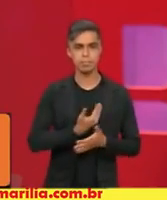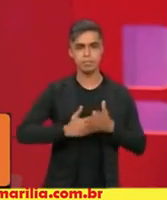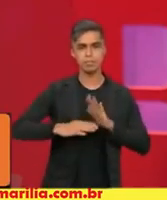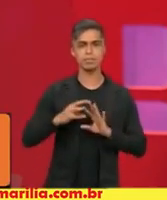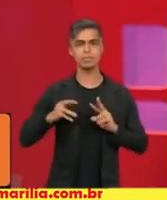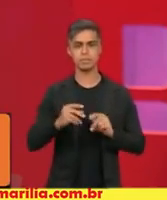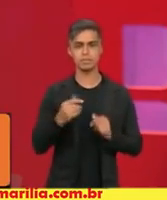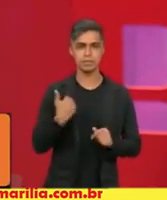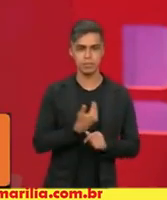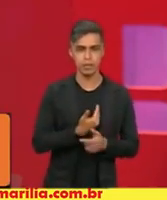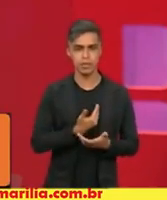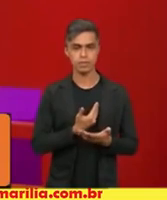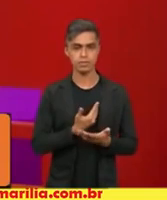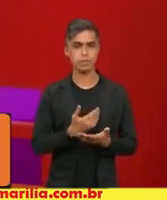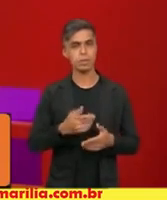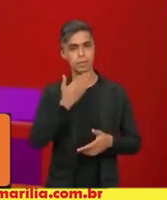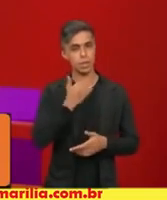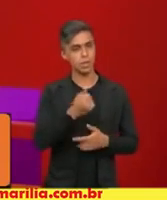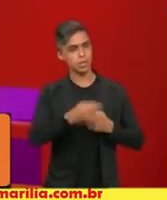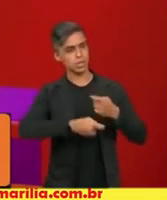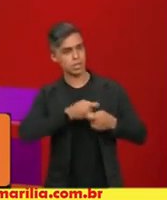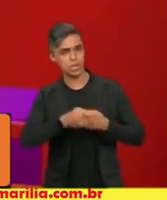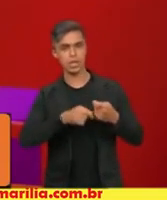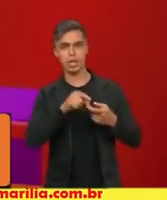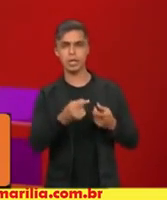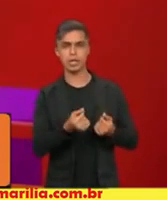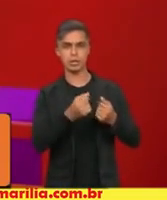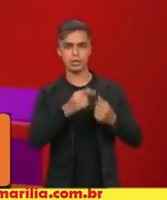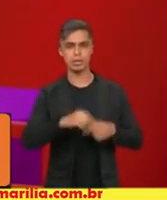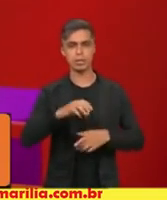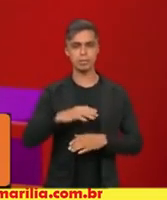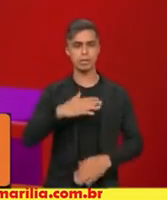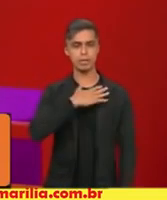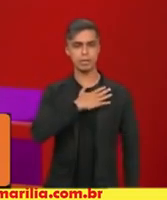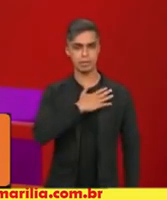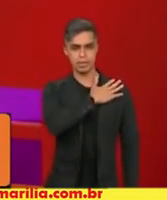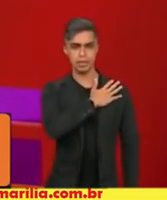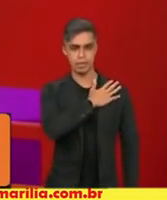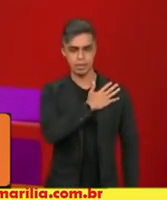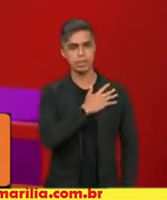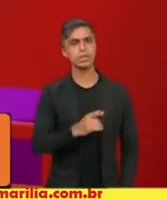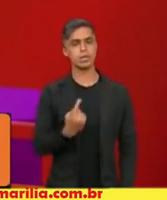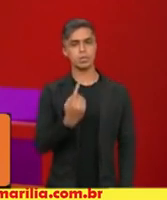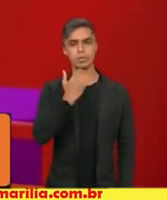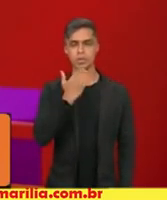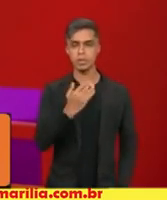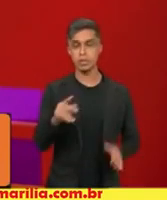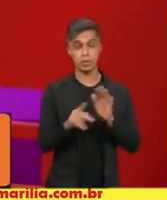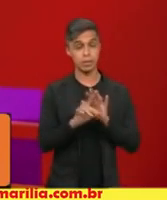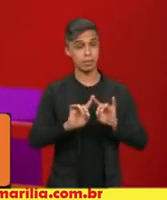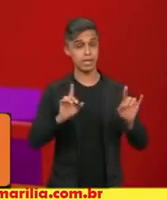recrutamento universal, melhor equipamento militar e assim sucessivamente. Essa é uma dimensão apenas das reivindicações militares. Agora,